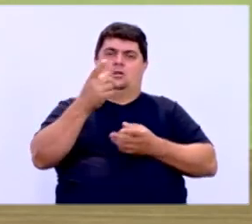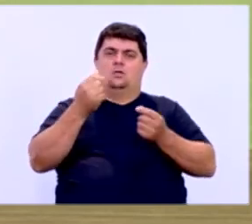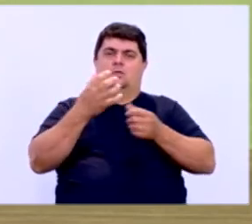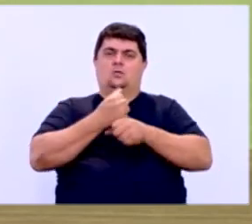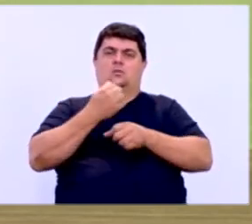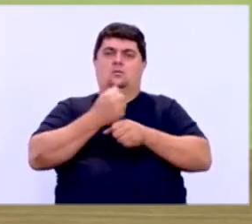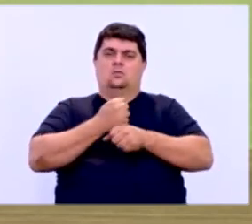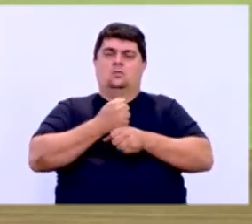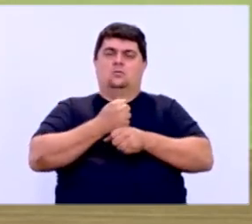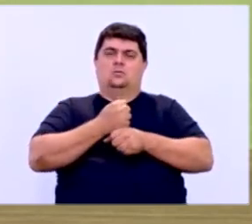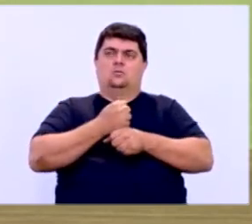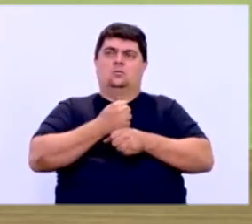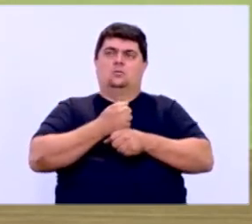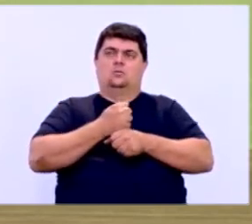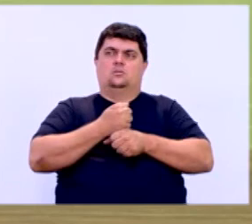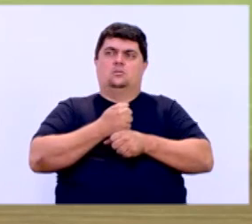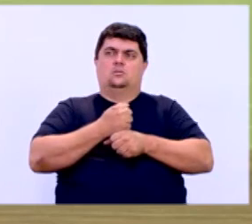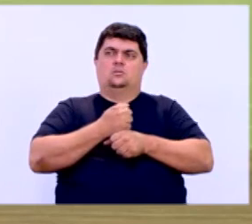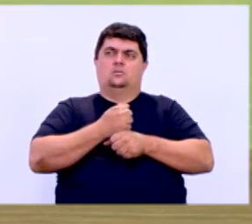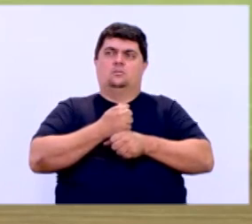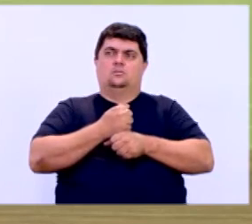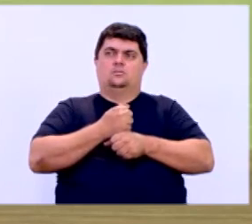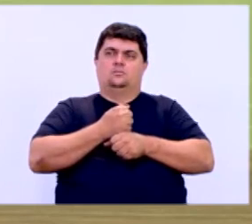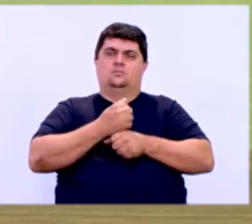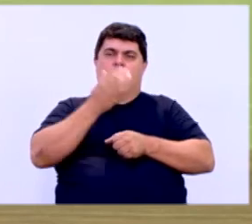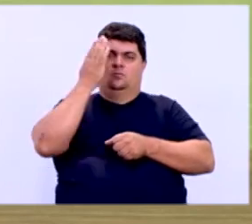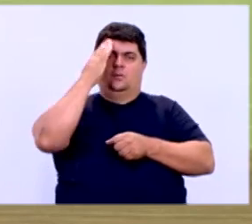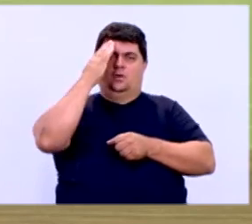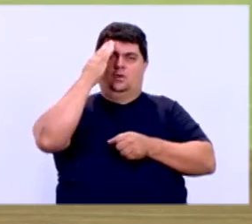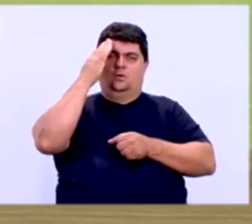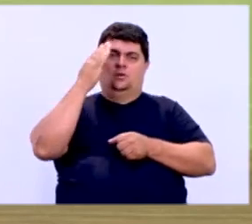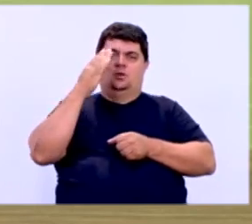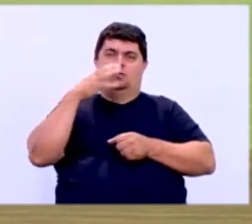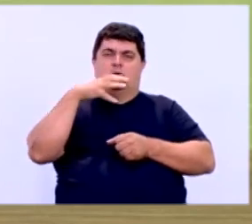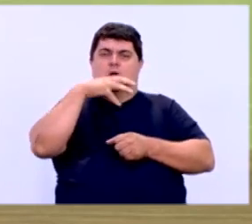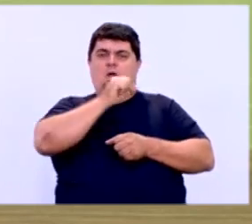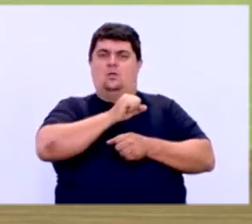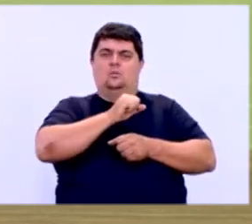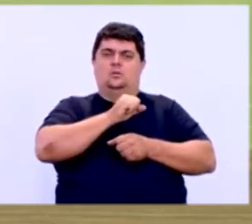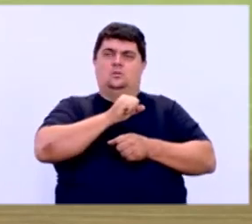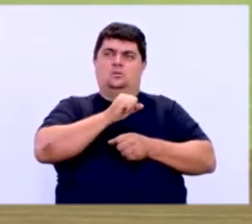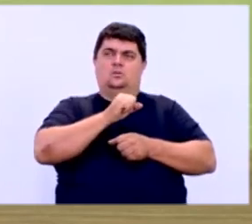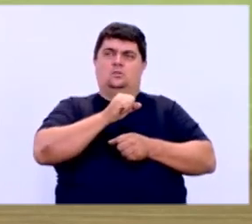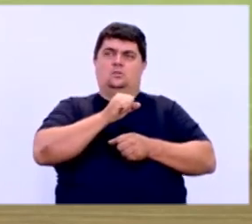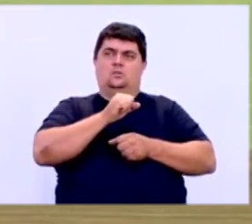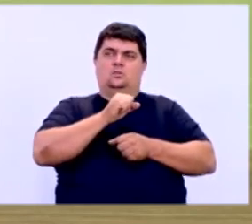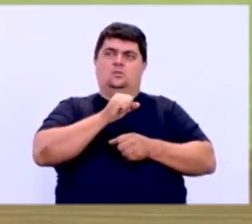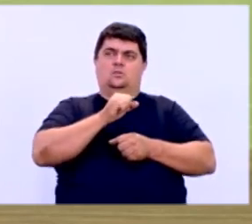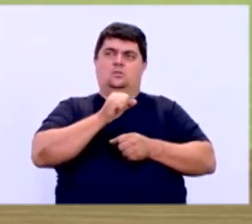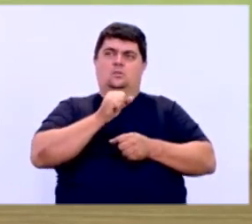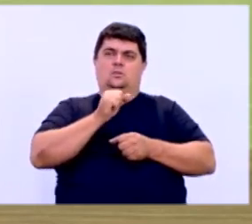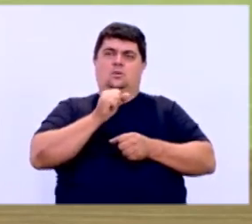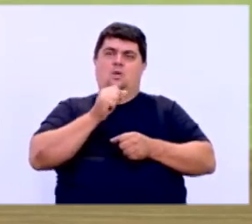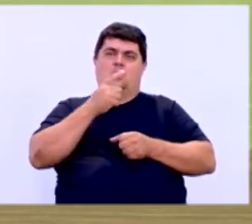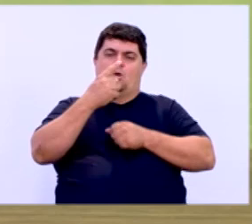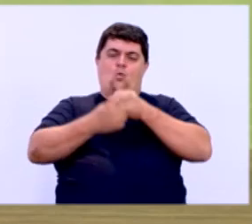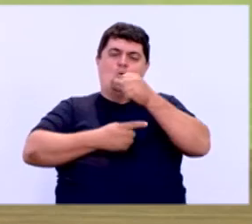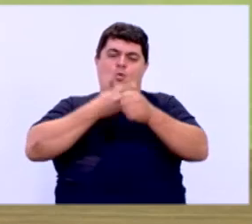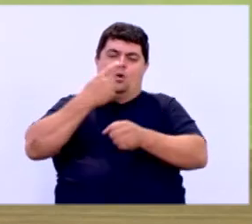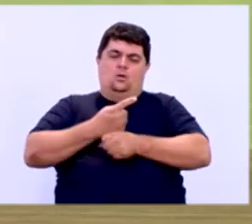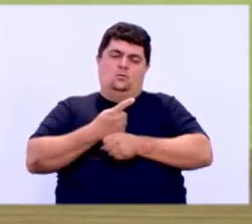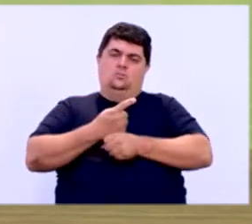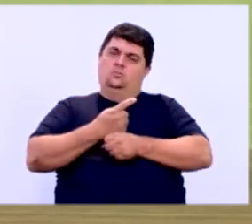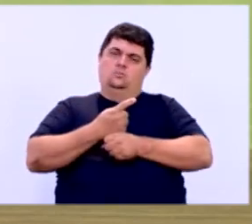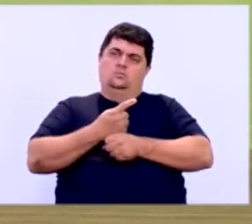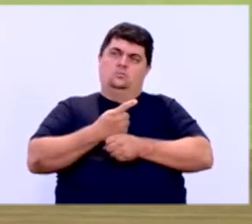né, estritamente contábeis, entende-se o curto prazo executado aquele que é executado em até 12 meses, né?